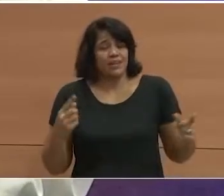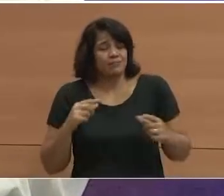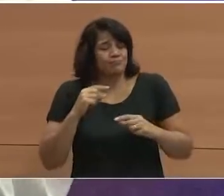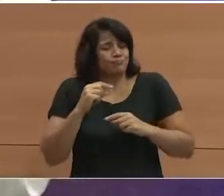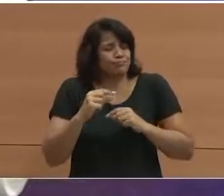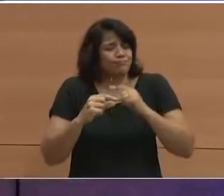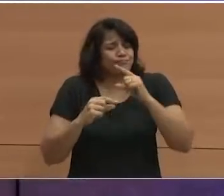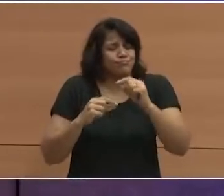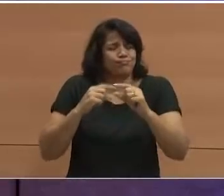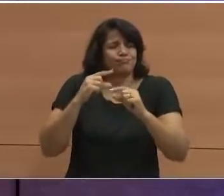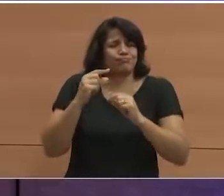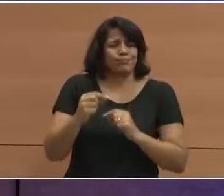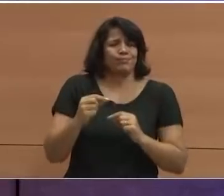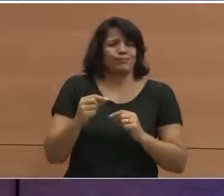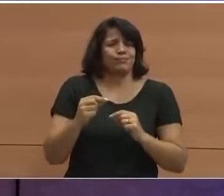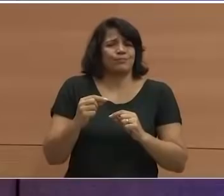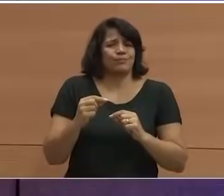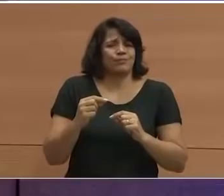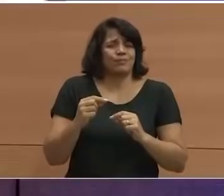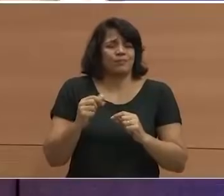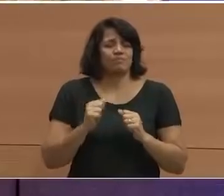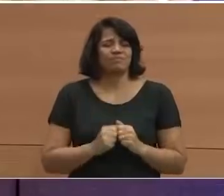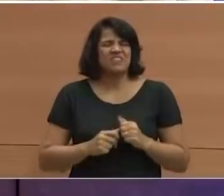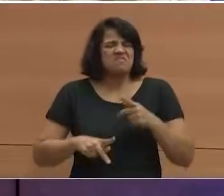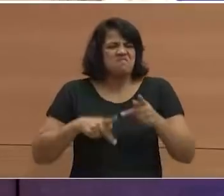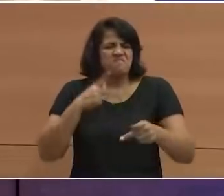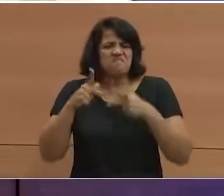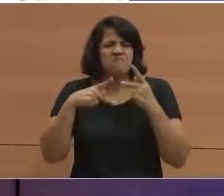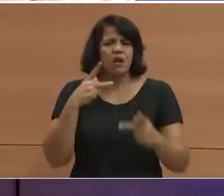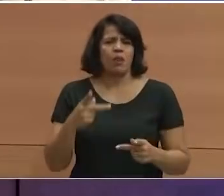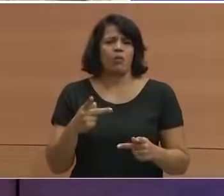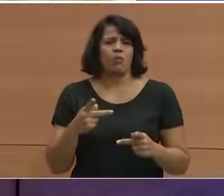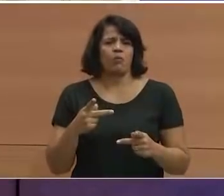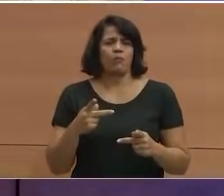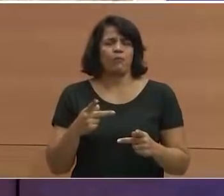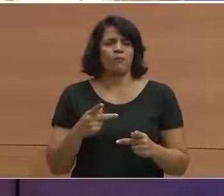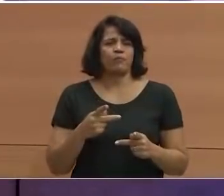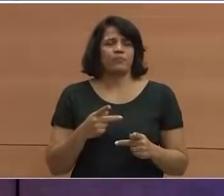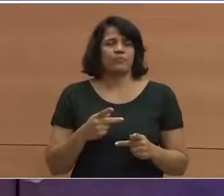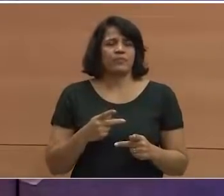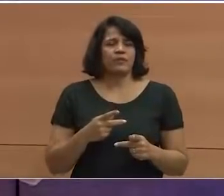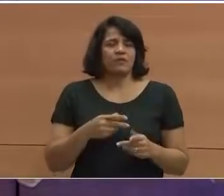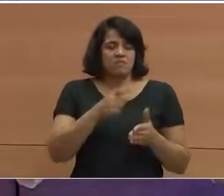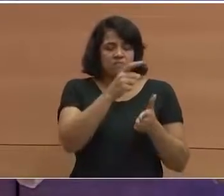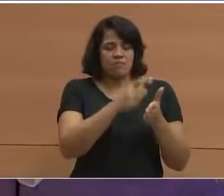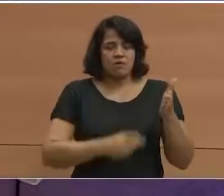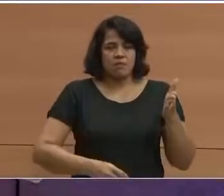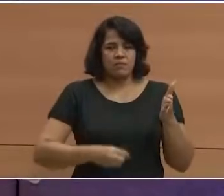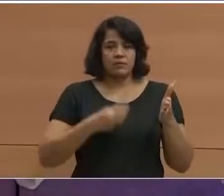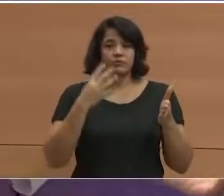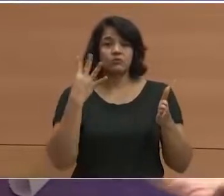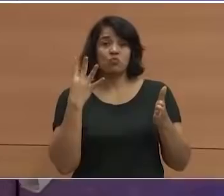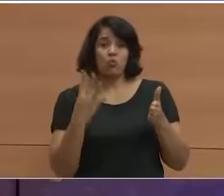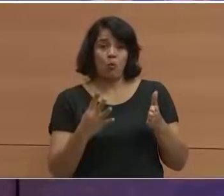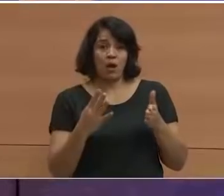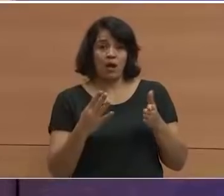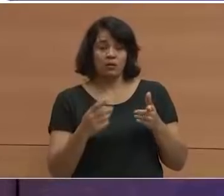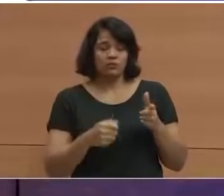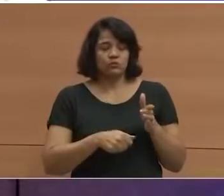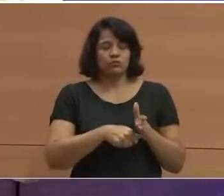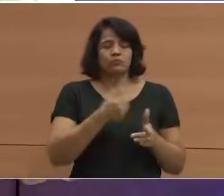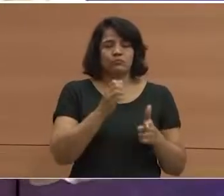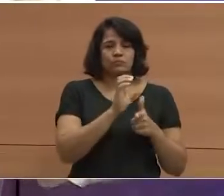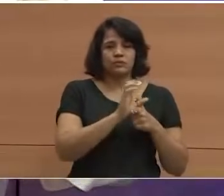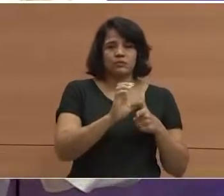capítulo 4 de 1 Coríntios, ele disse: vocês podem ter muitos preceptores, não é isso? Em Cristo, vocês